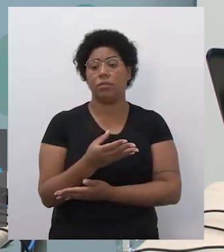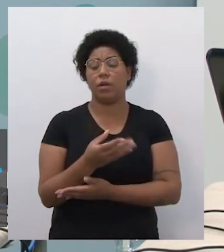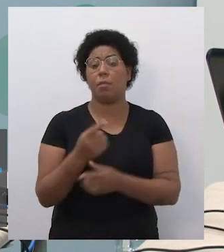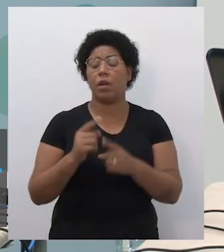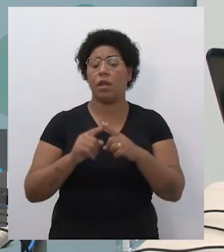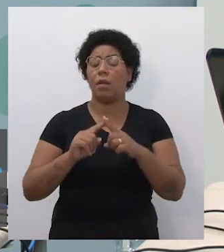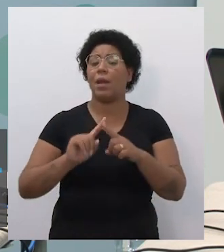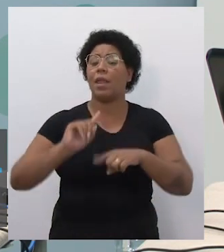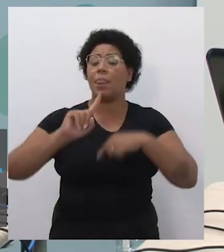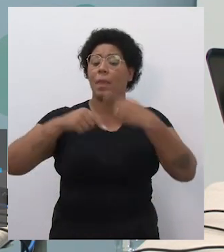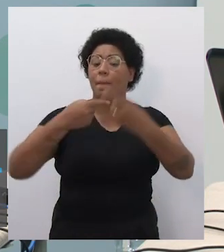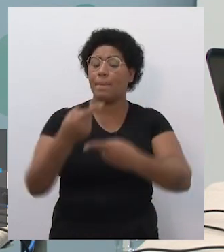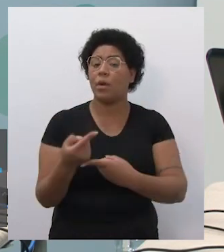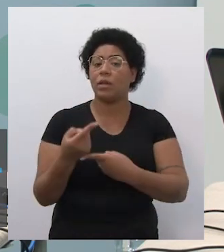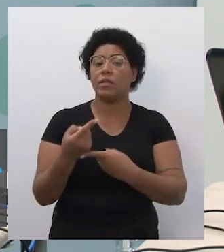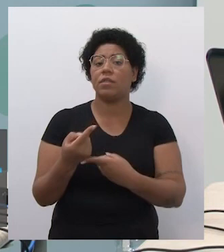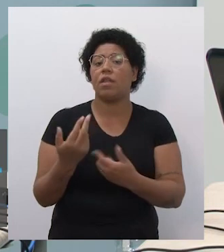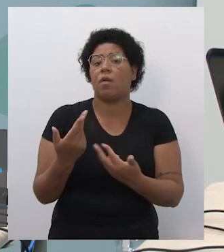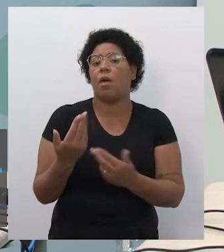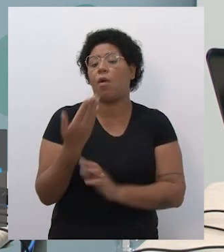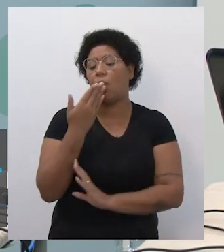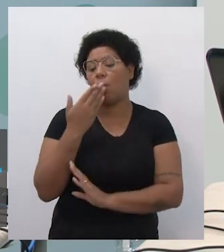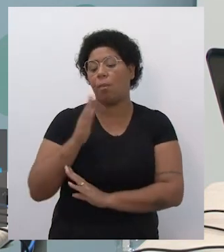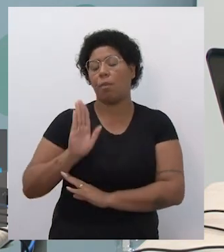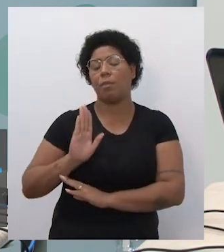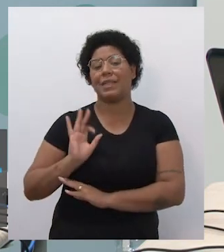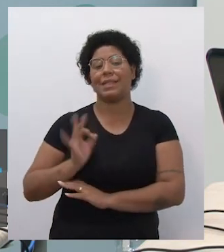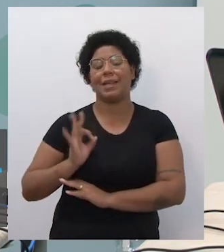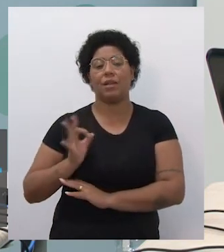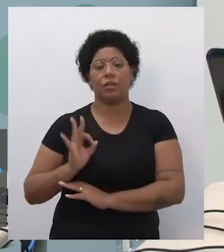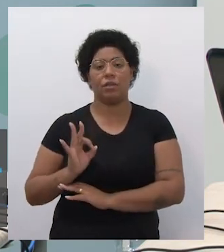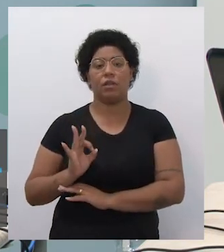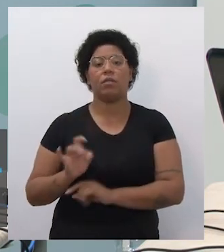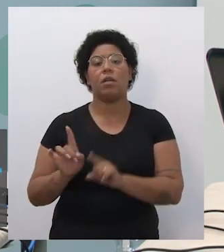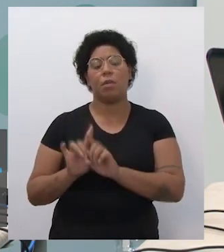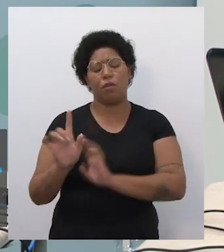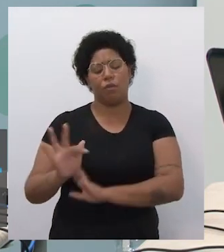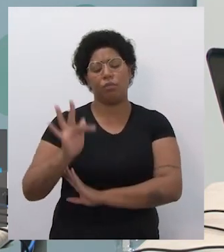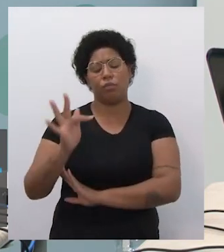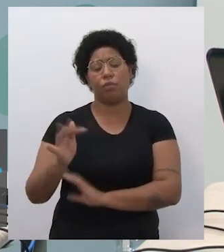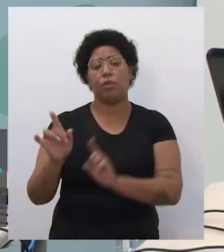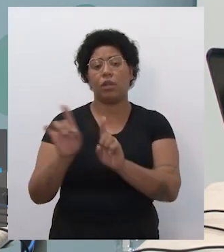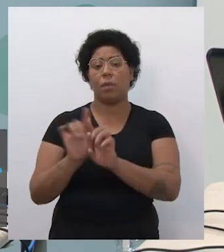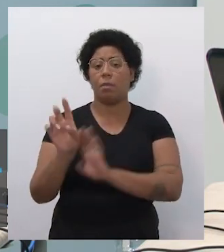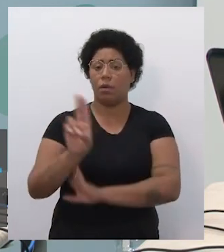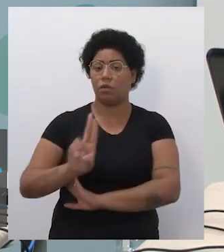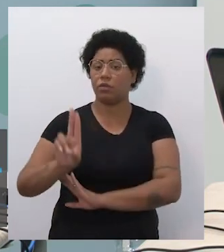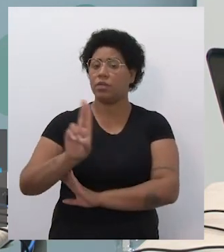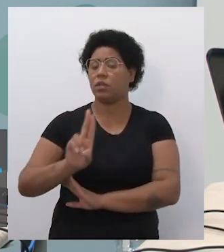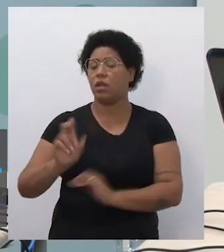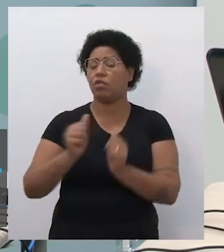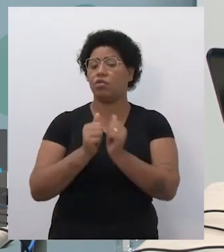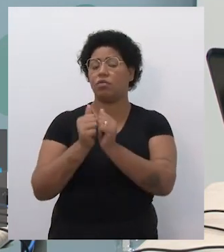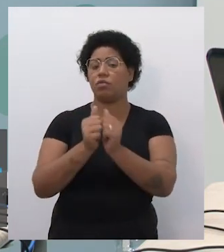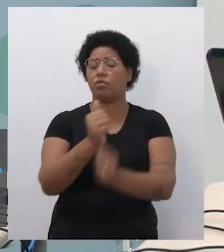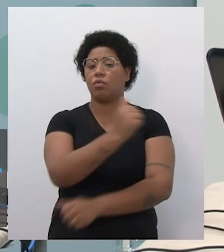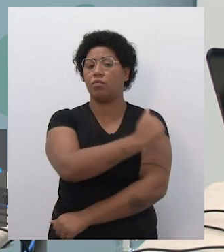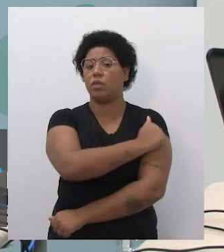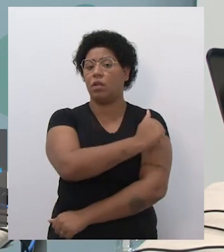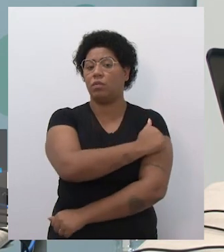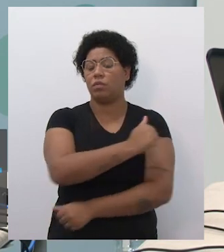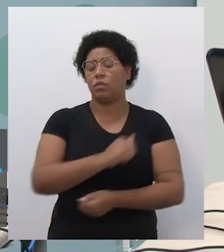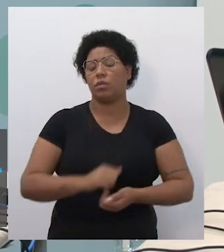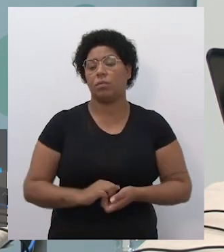plano completo, né? Um plano concretizado, para que você possa usar junto com os estudantes, né, das suas